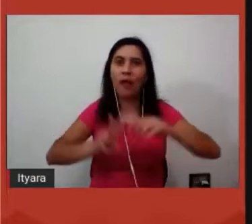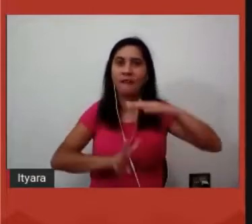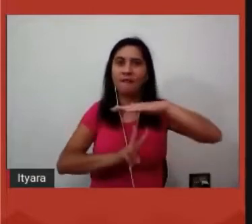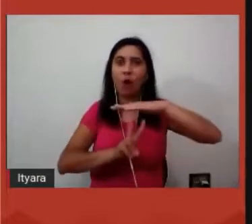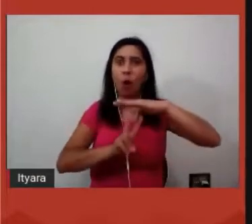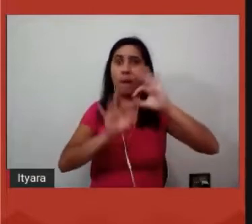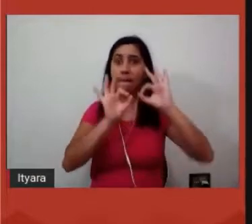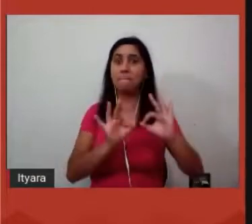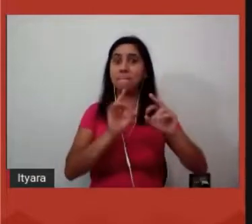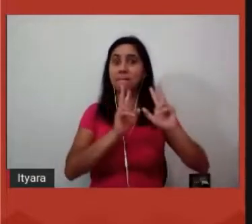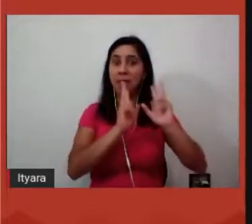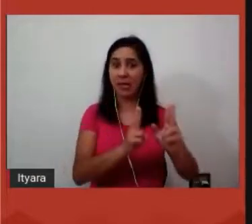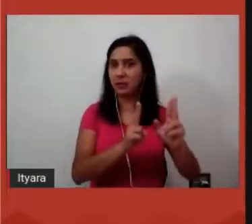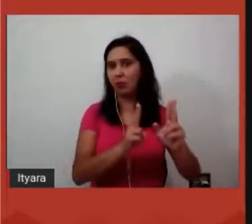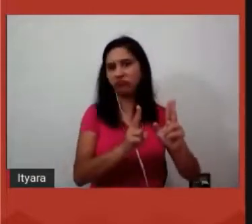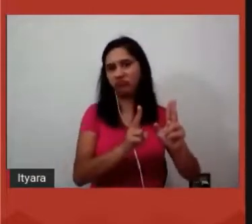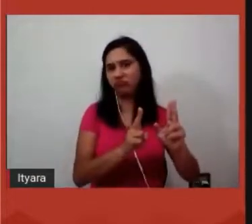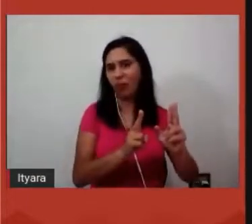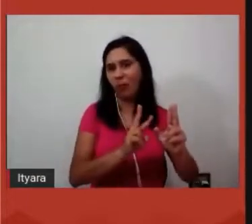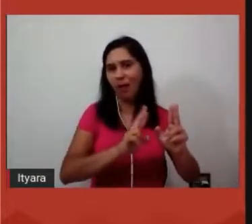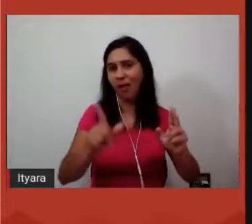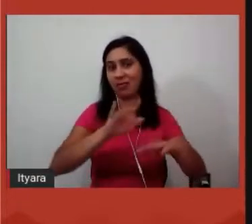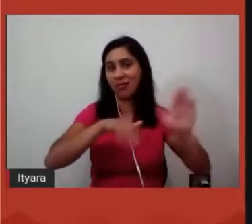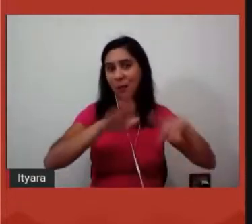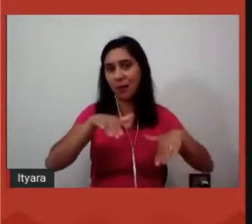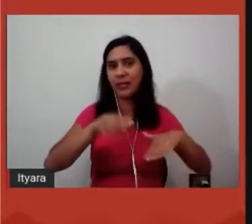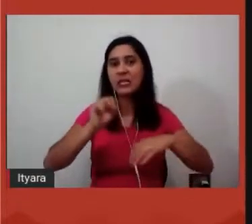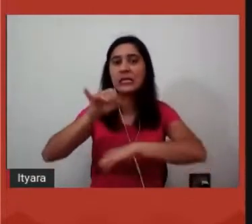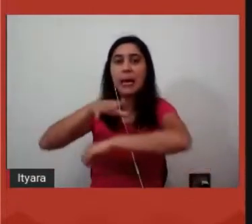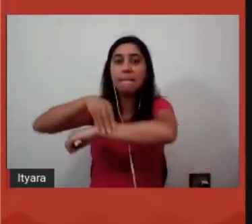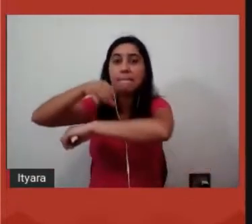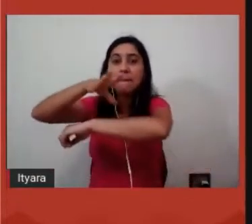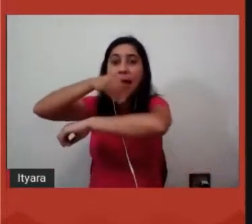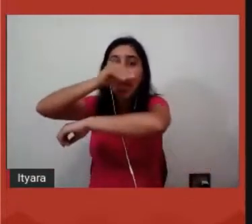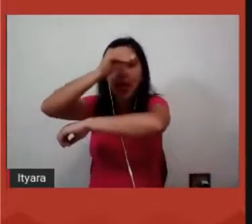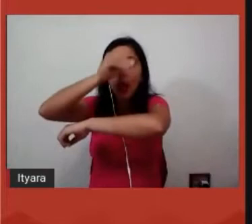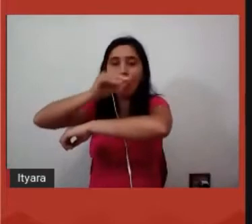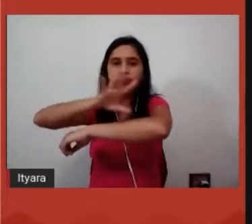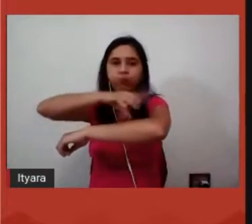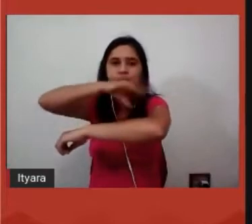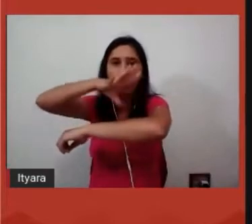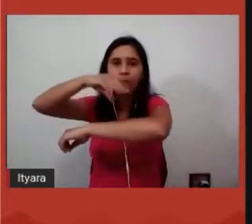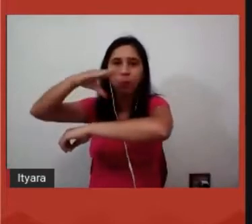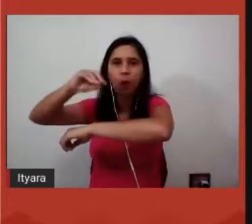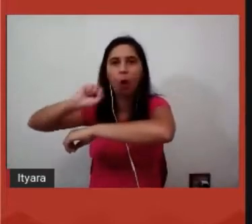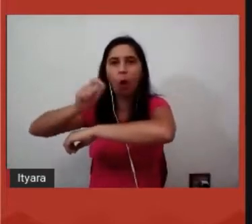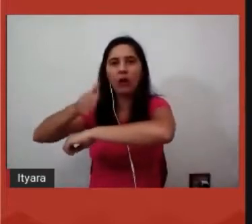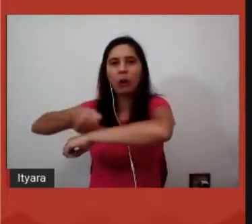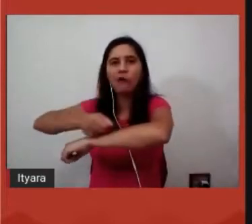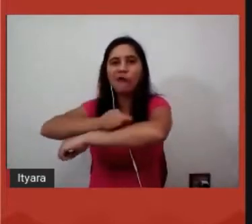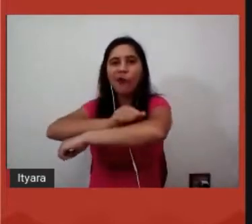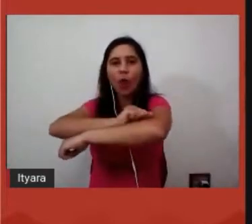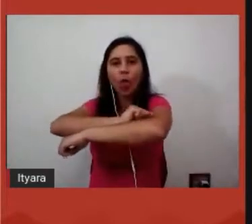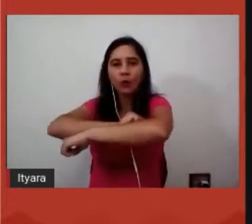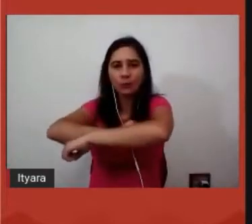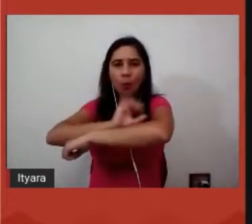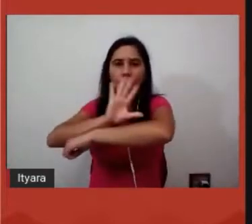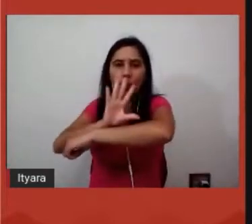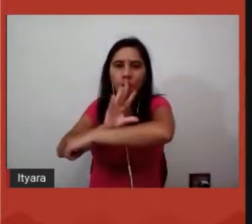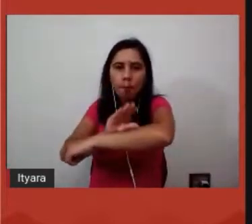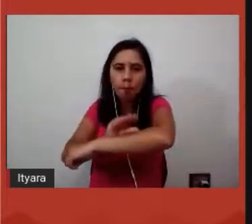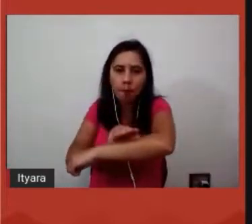você considera, né? Sem o pelo ou com o pelo, que pode ser não comprimido, mas